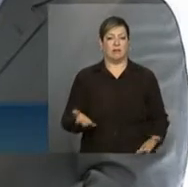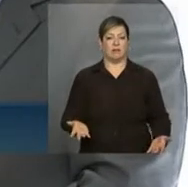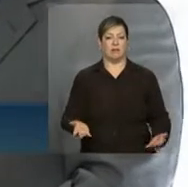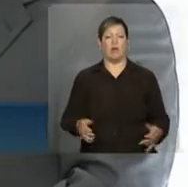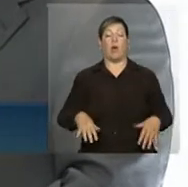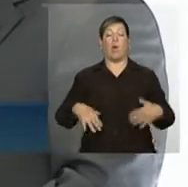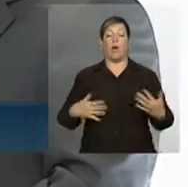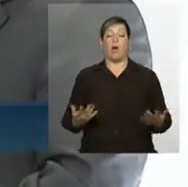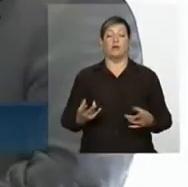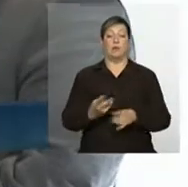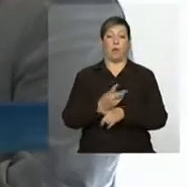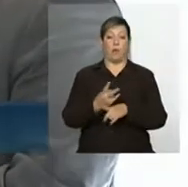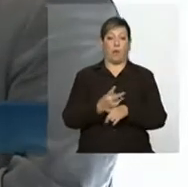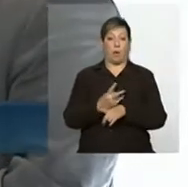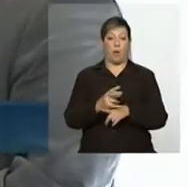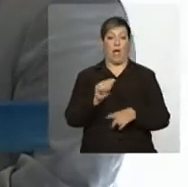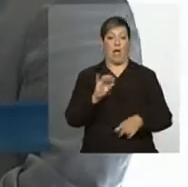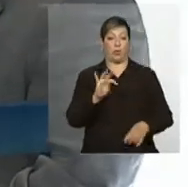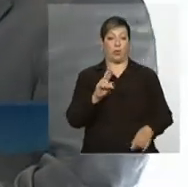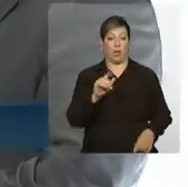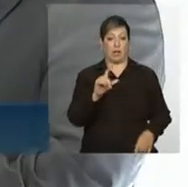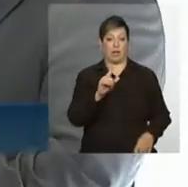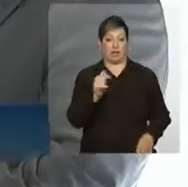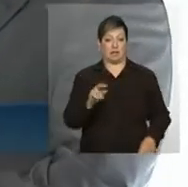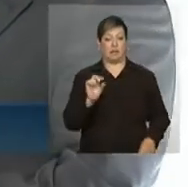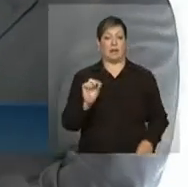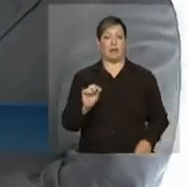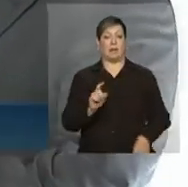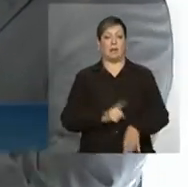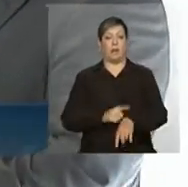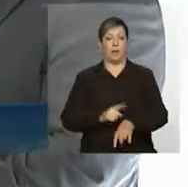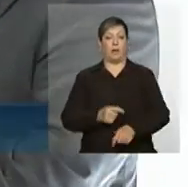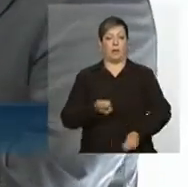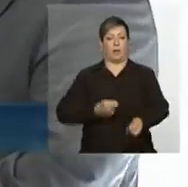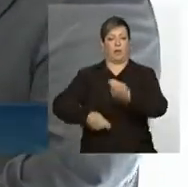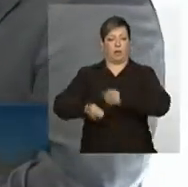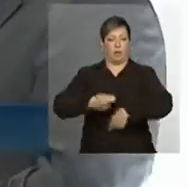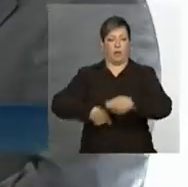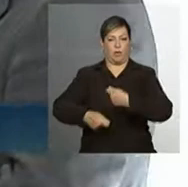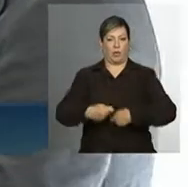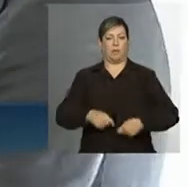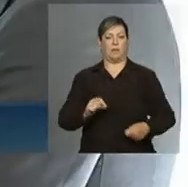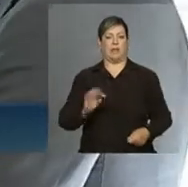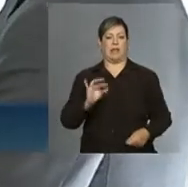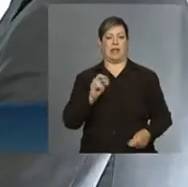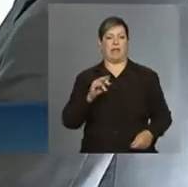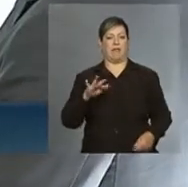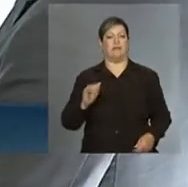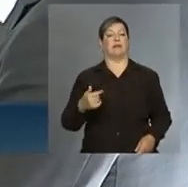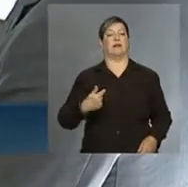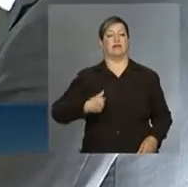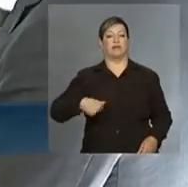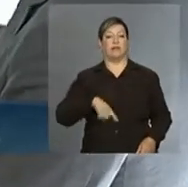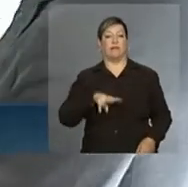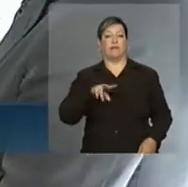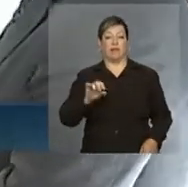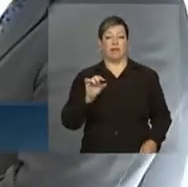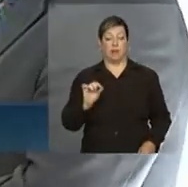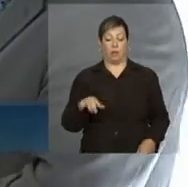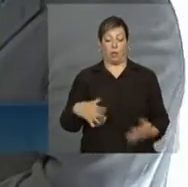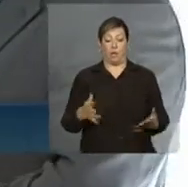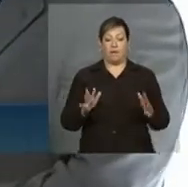atualizar o momento econômico, trazendo mais modicidade tarifária, é que nós vamos, findado o